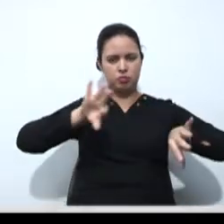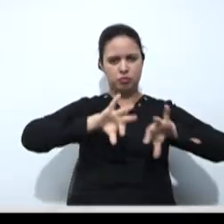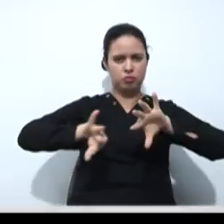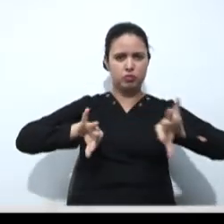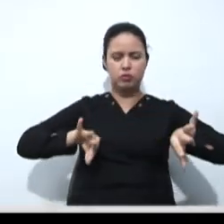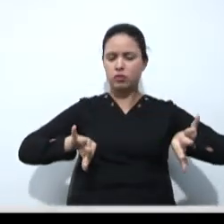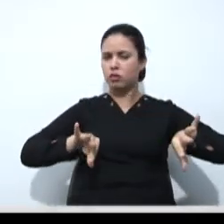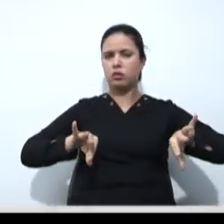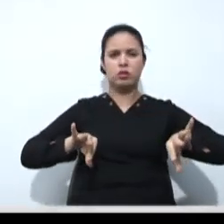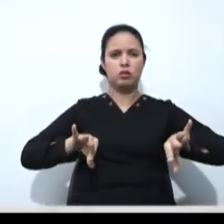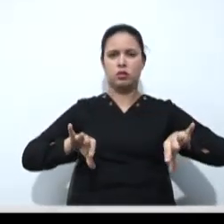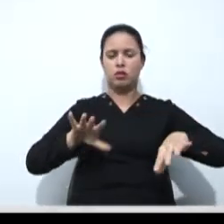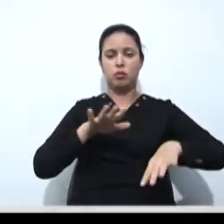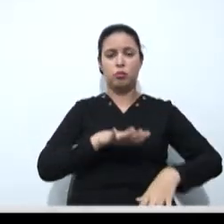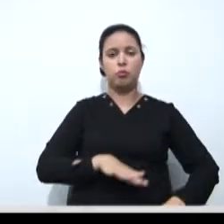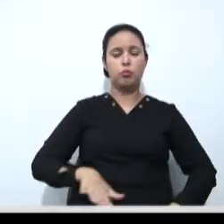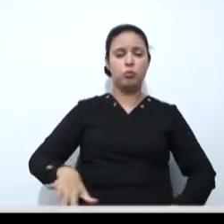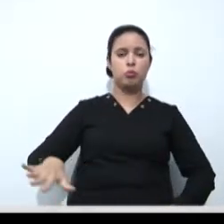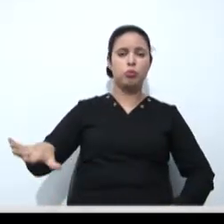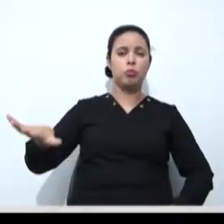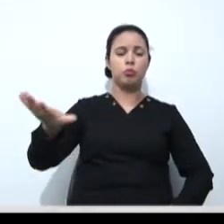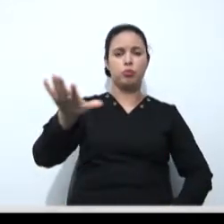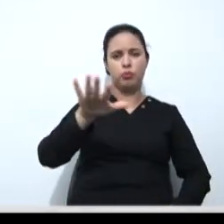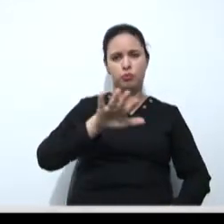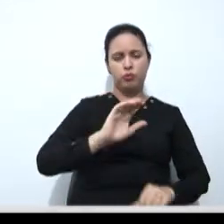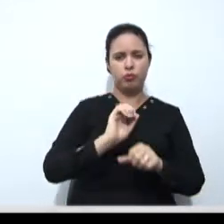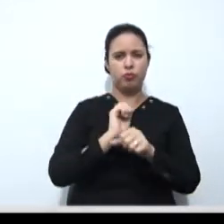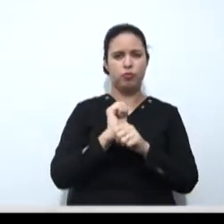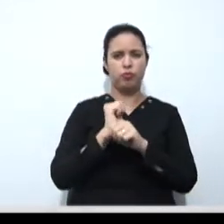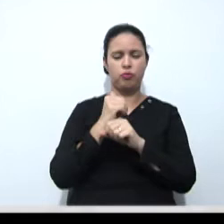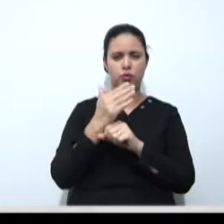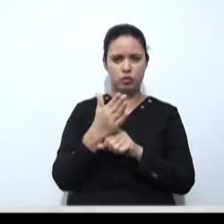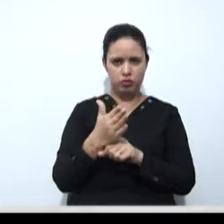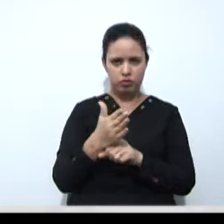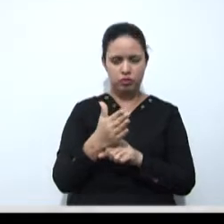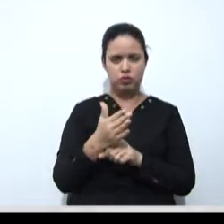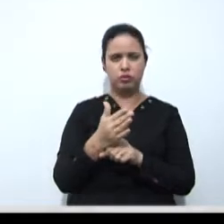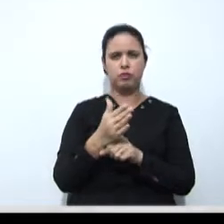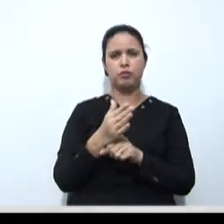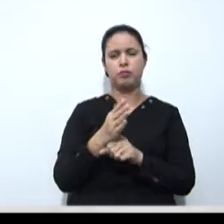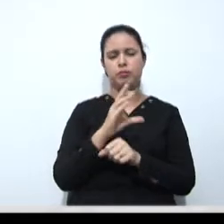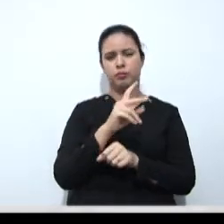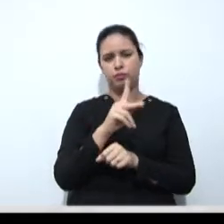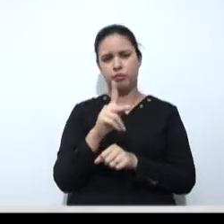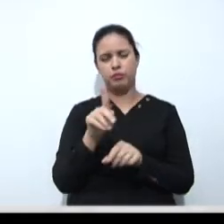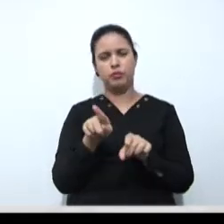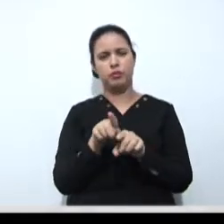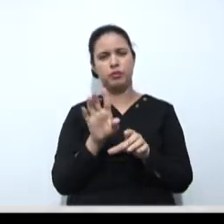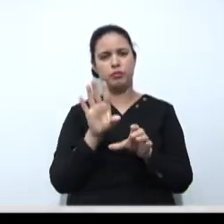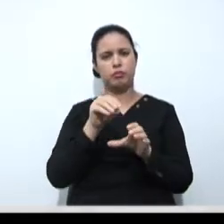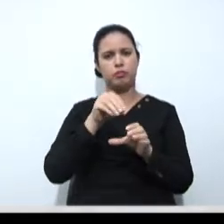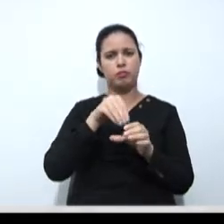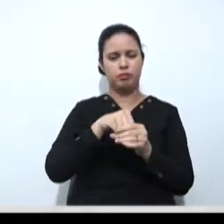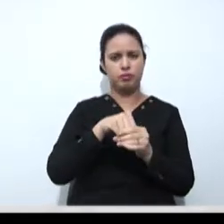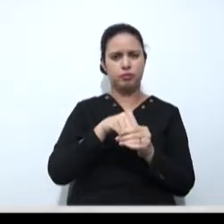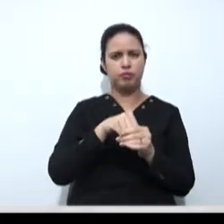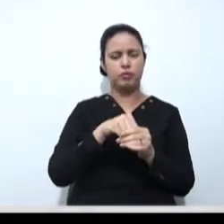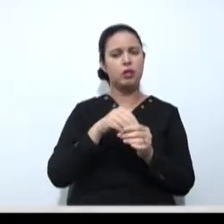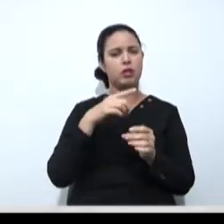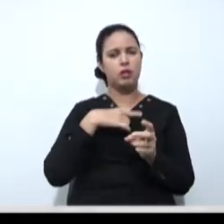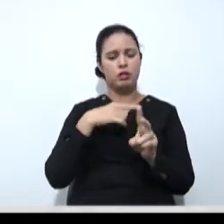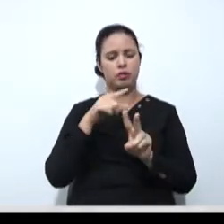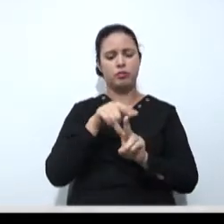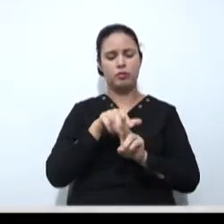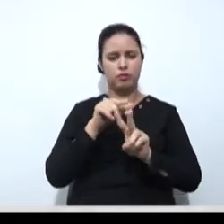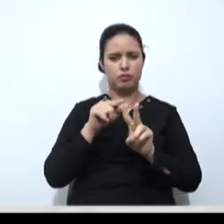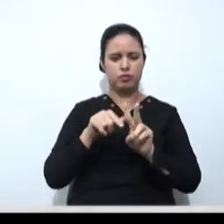é tudo que é externo à cooperativa e interno também. E ele se divide em macroambiente, um